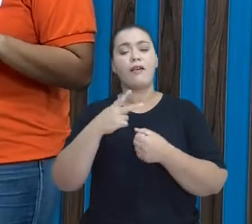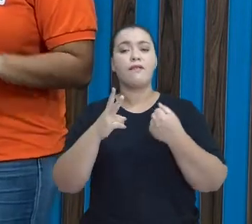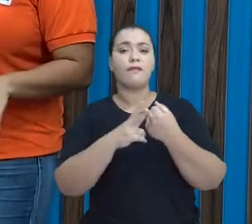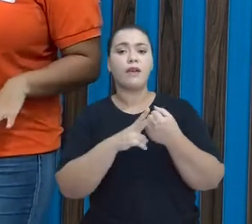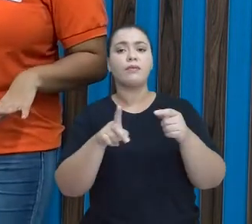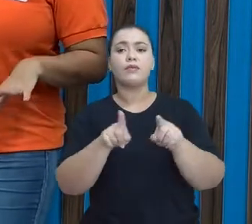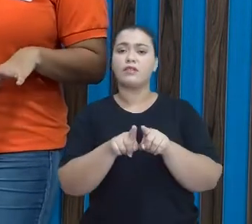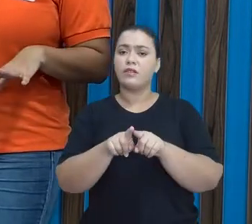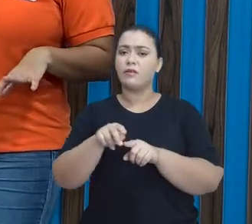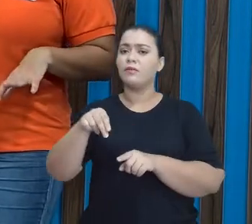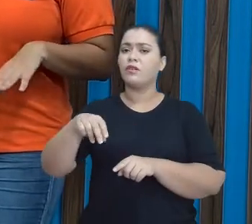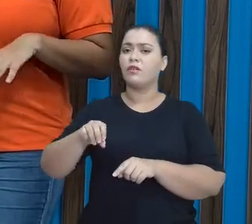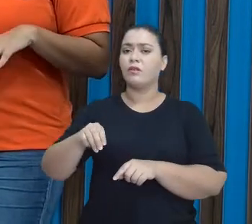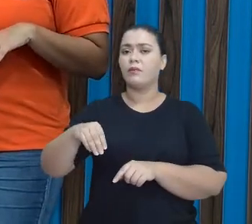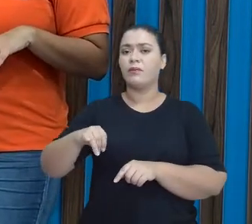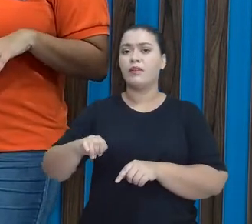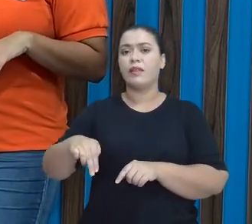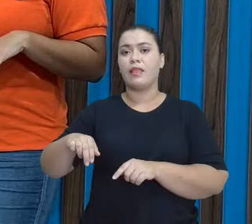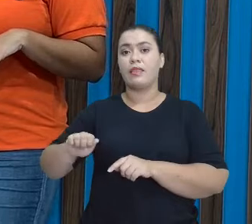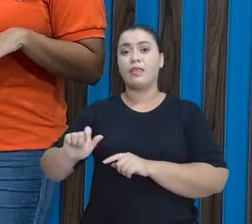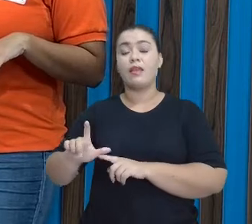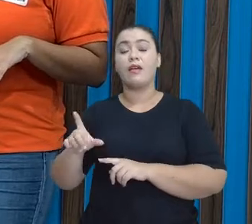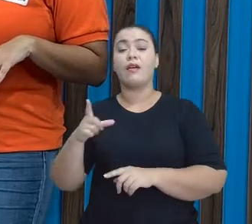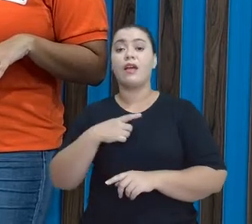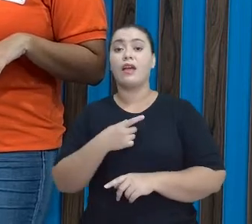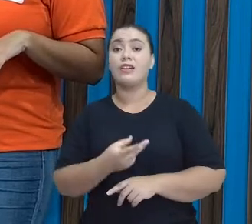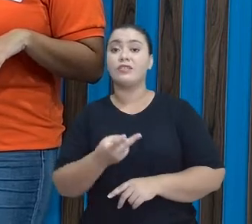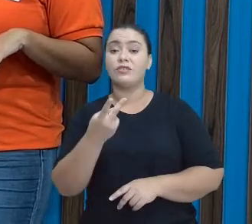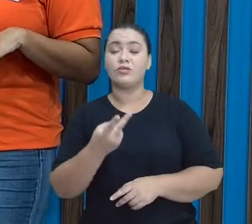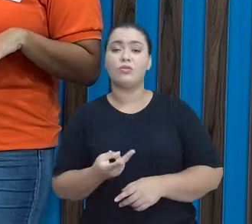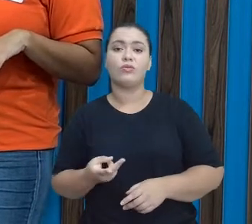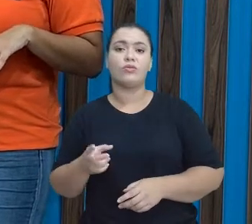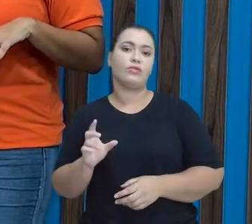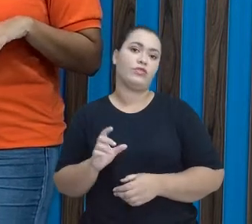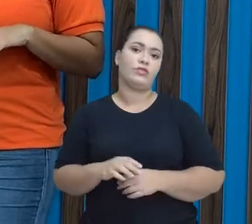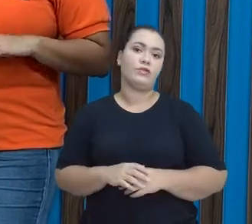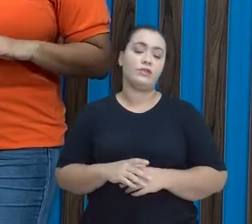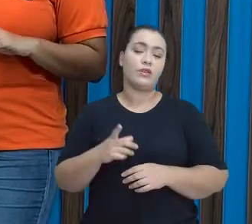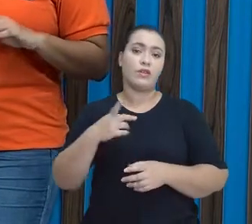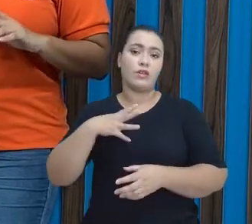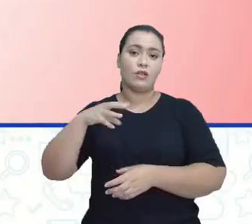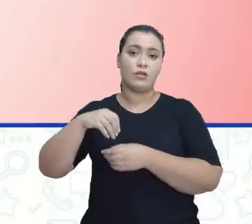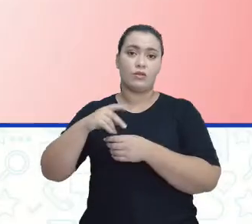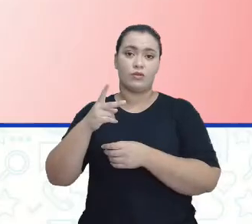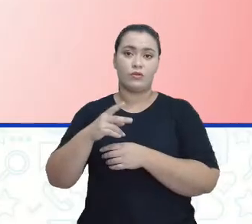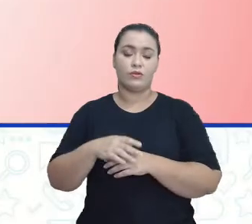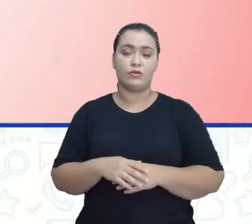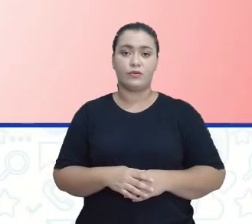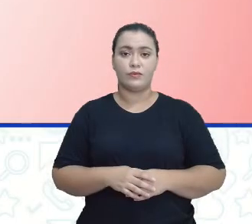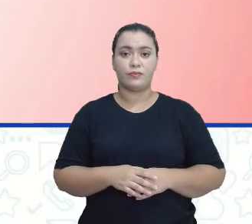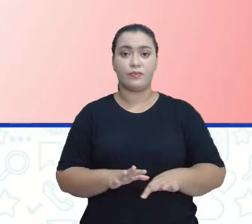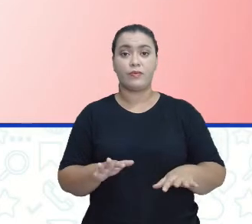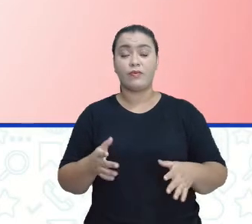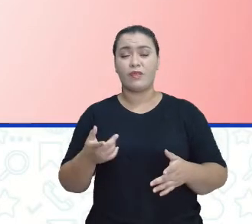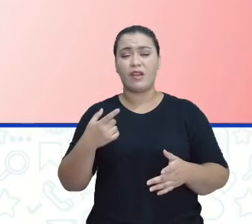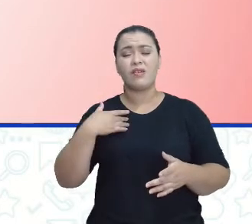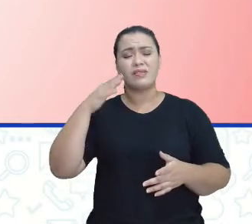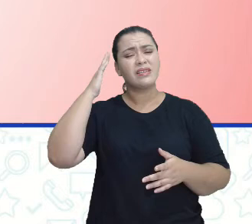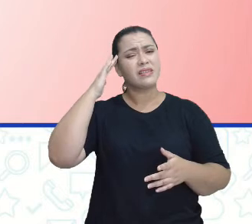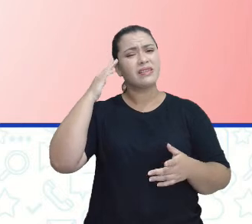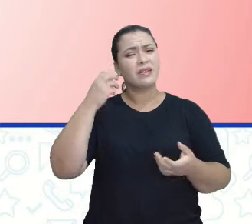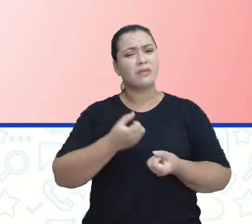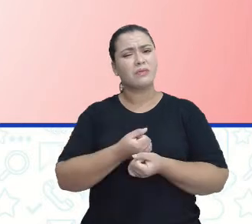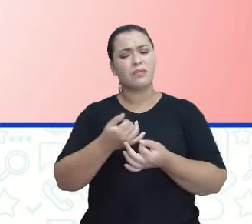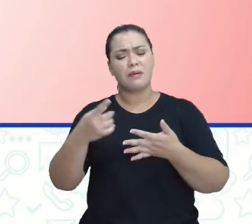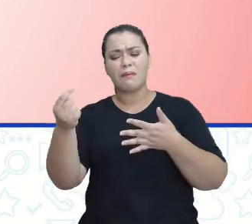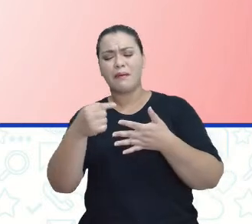ele possui dois núcleos, um verbo significativo e um predicativo do sujeito ou do objeto. Eu sei que são muitos nomes.